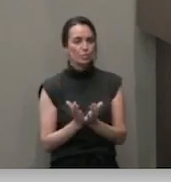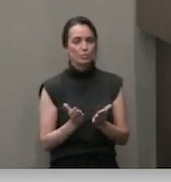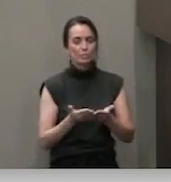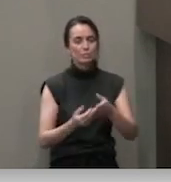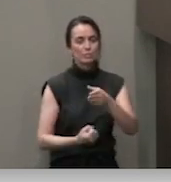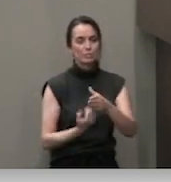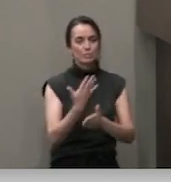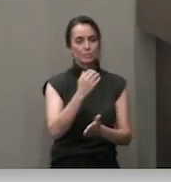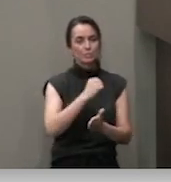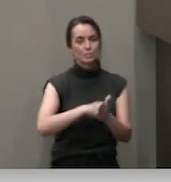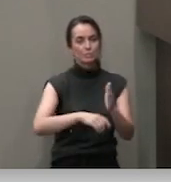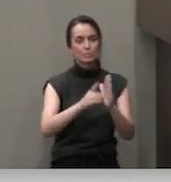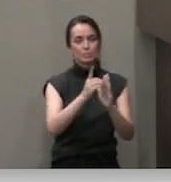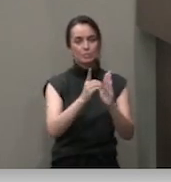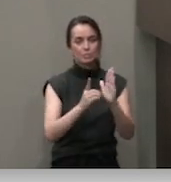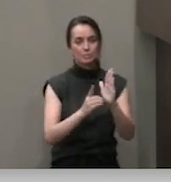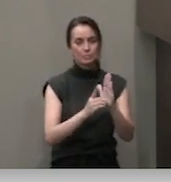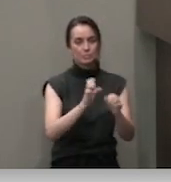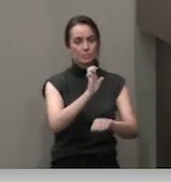Decreto Estadual